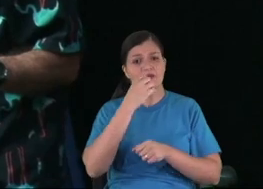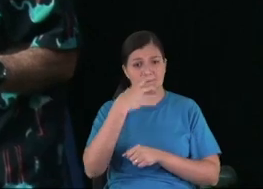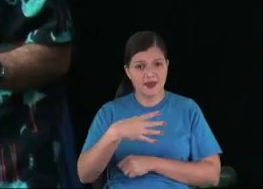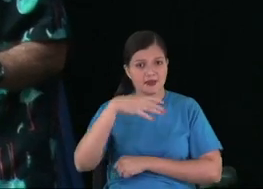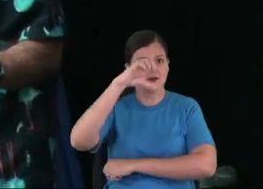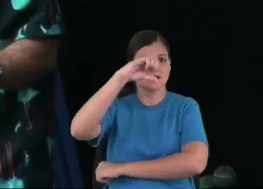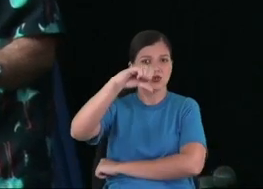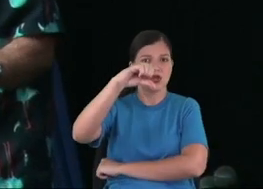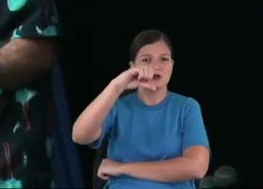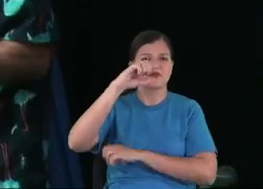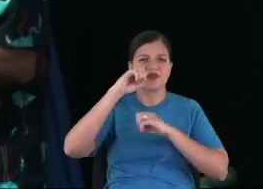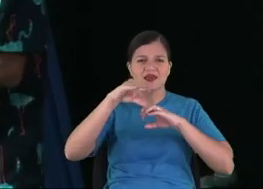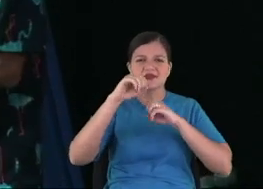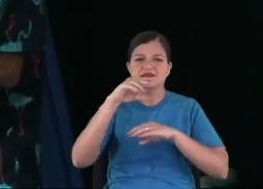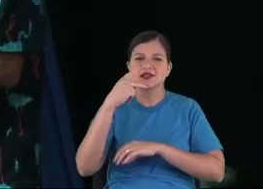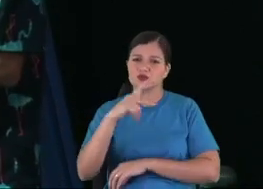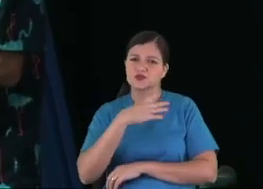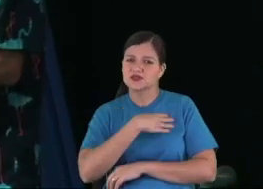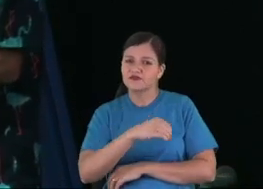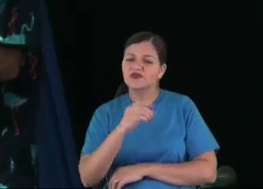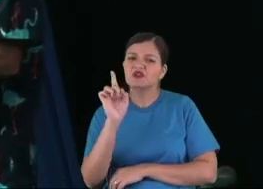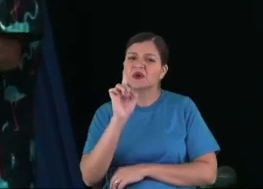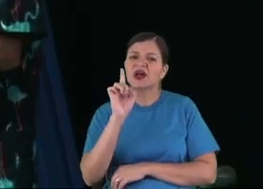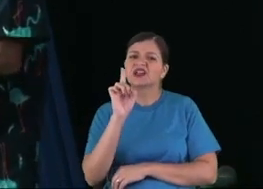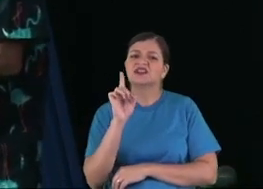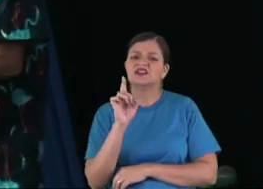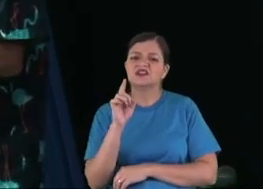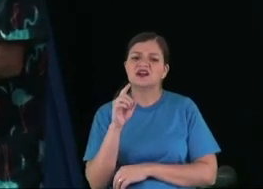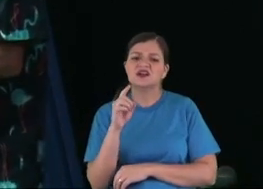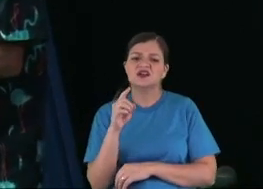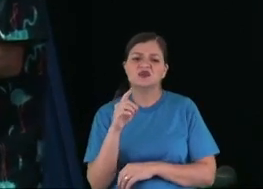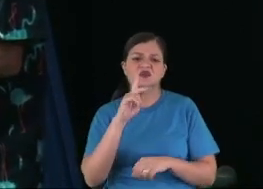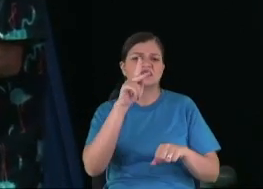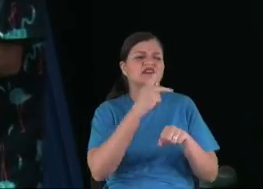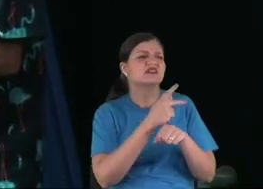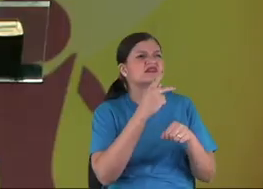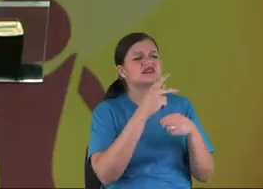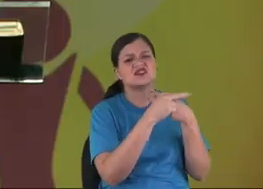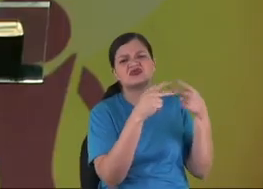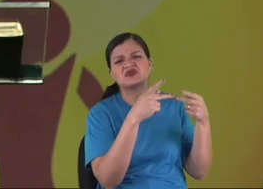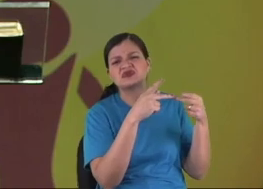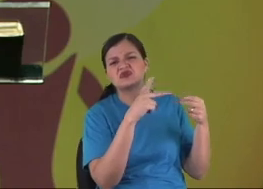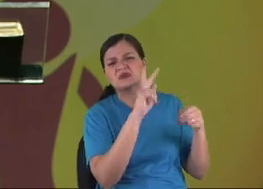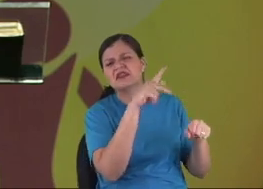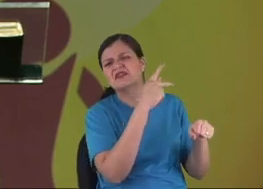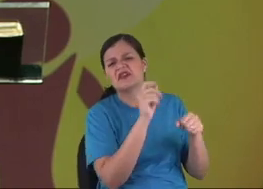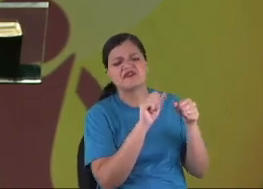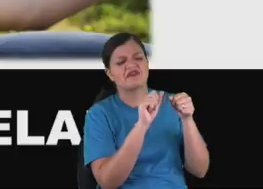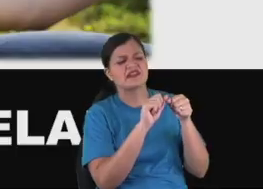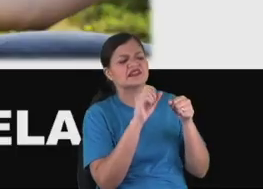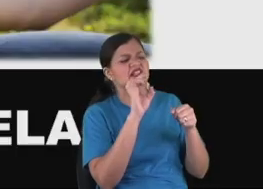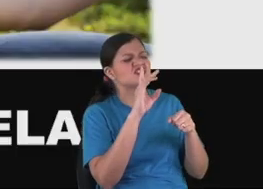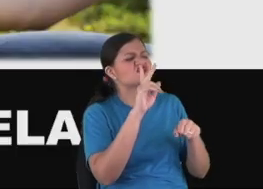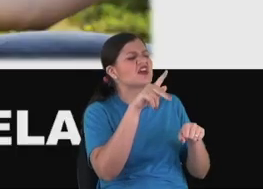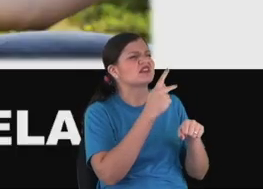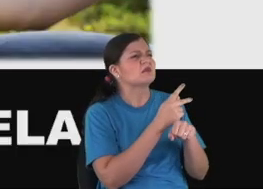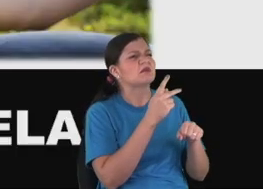número 9, a não protelar, a não deixar para depois. Provérbios capítulo 6, verso 28.